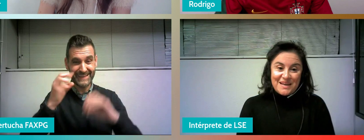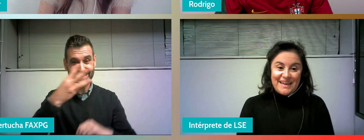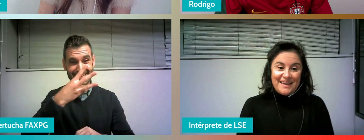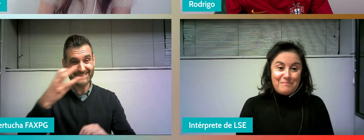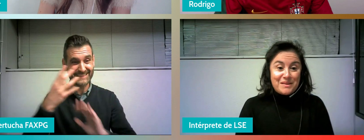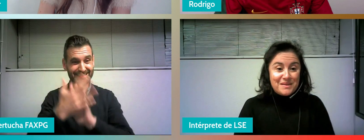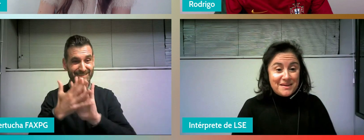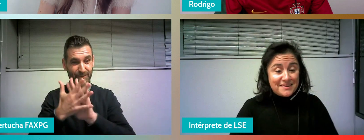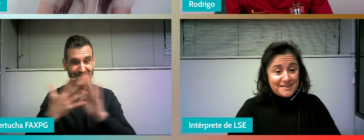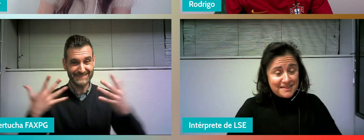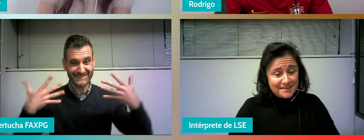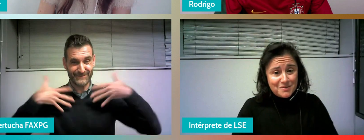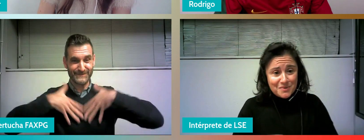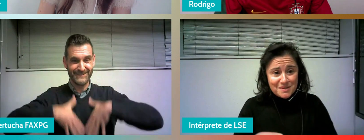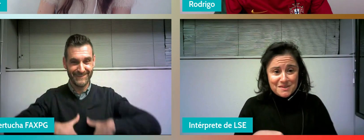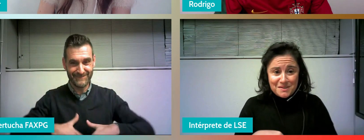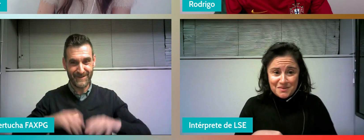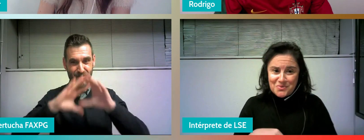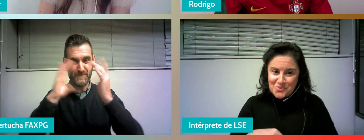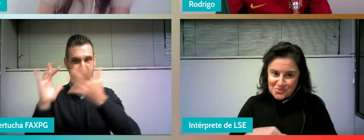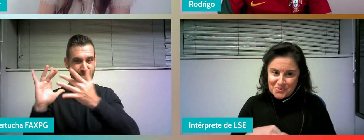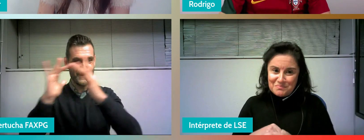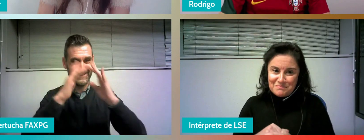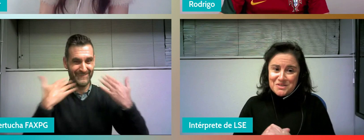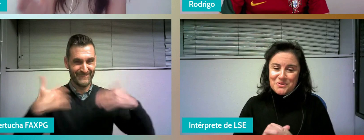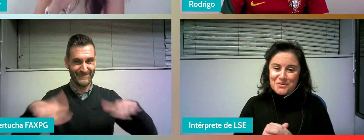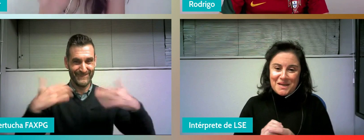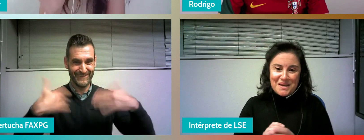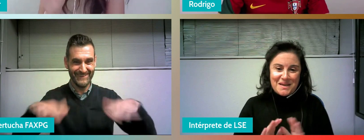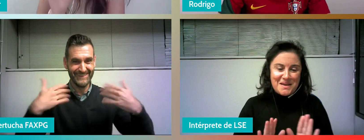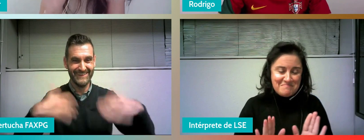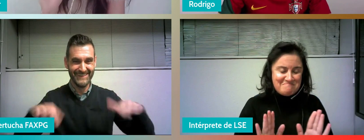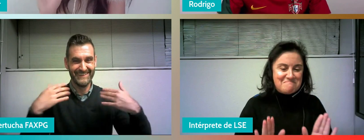Bueno, aprender 300 linguas de signos...